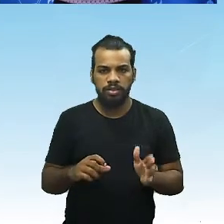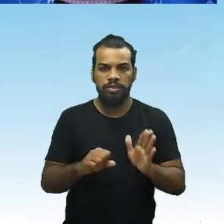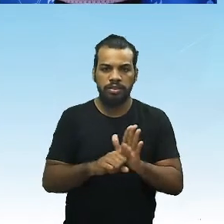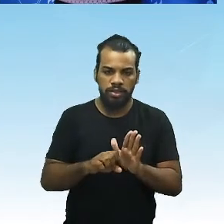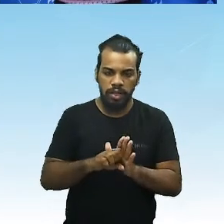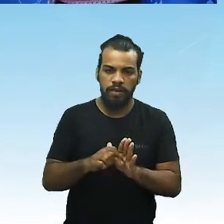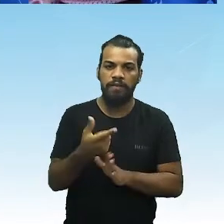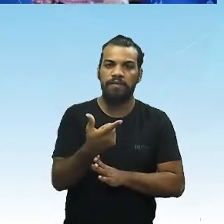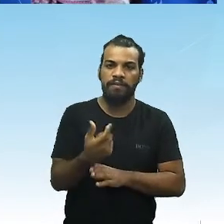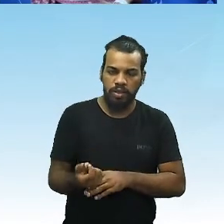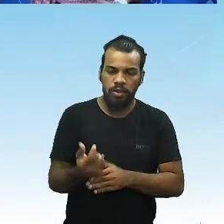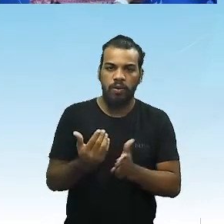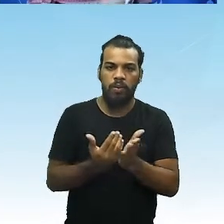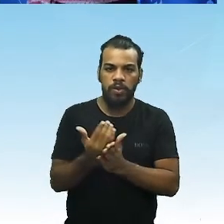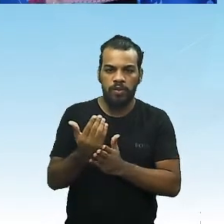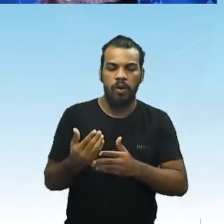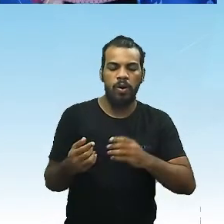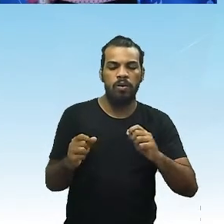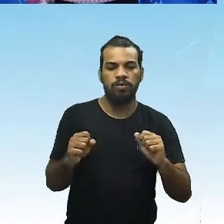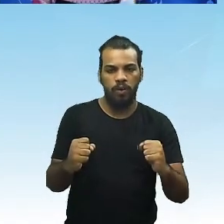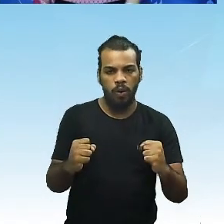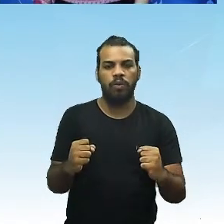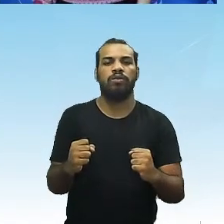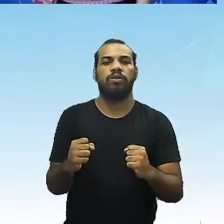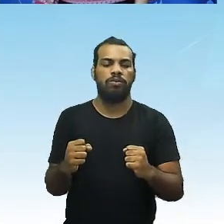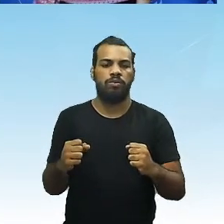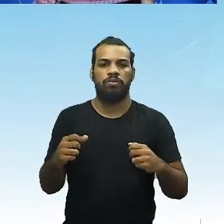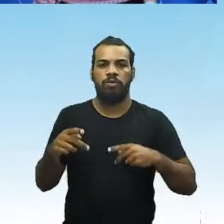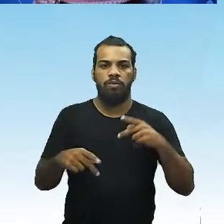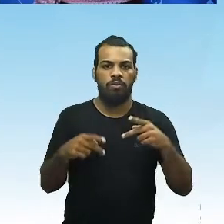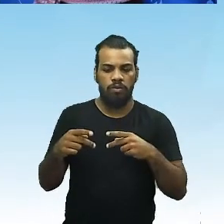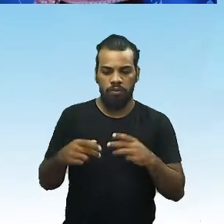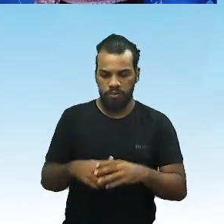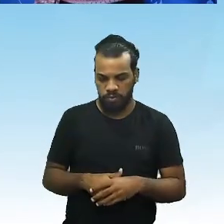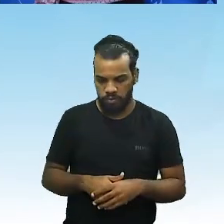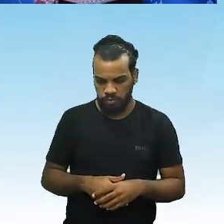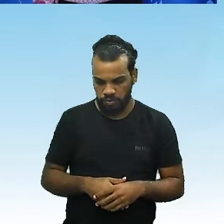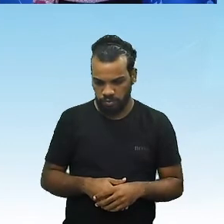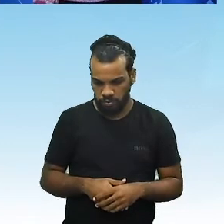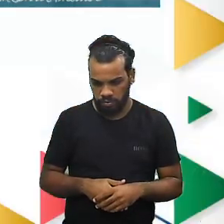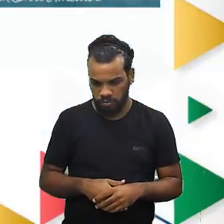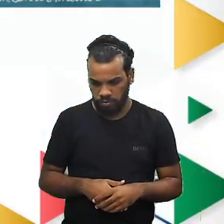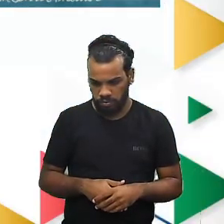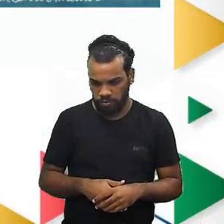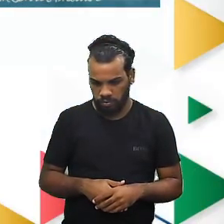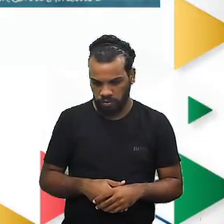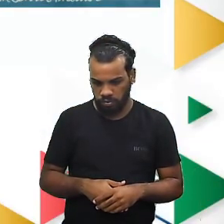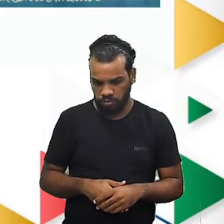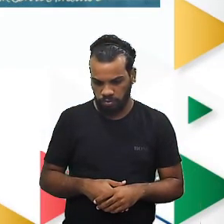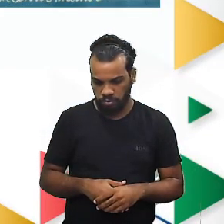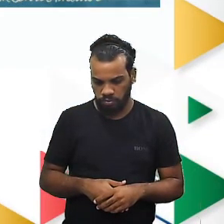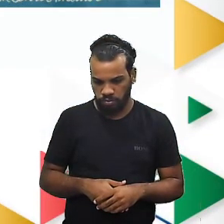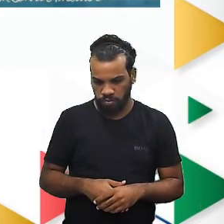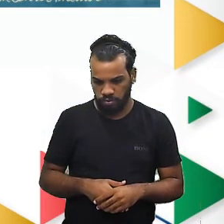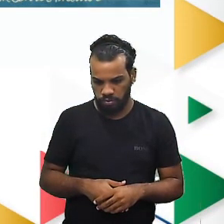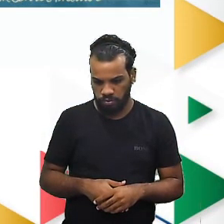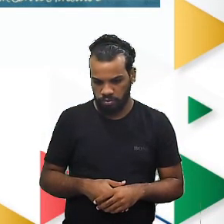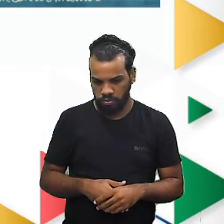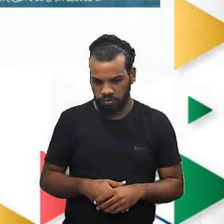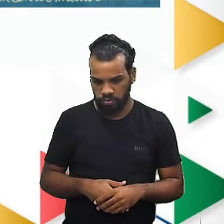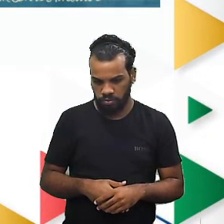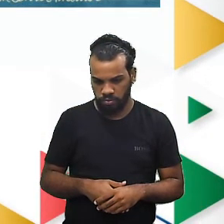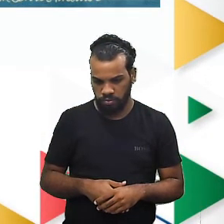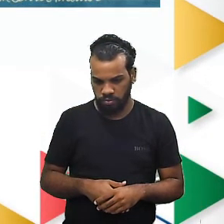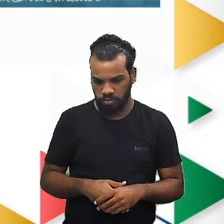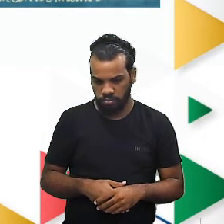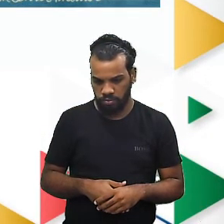ele realmente começou a ganhar força, né, começou a ganhar público lá nos Estados Unidos. Inicialmente, na comédia musical, a dança não